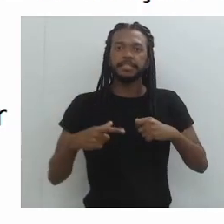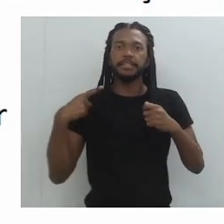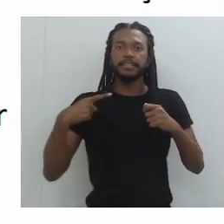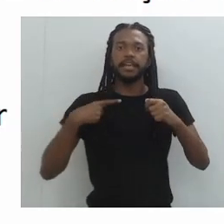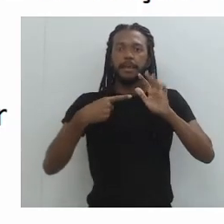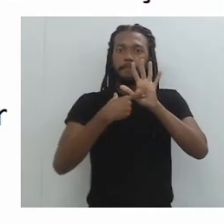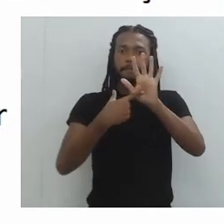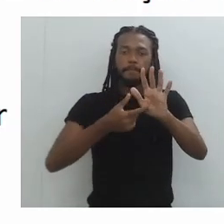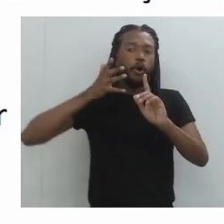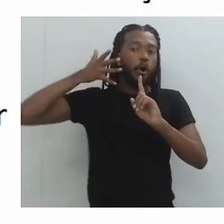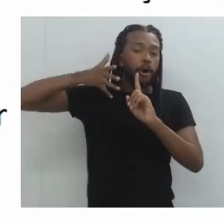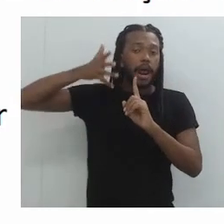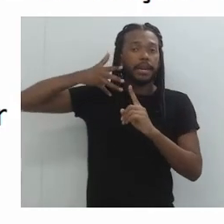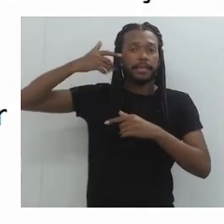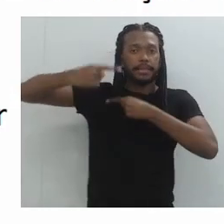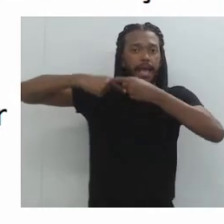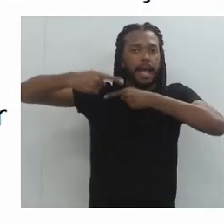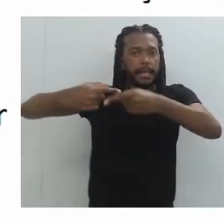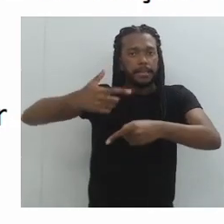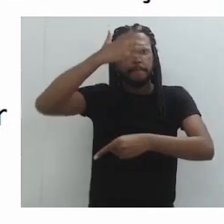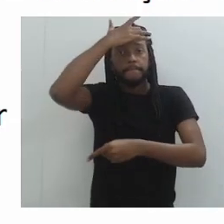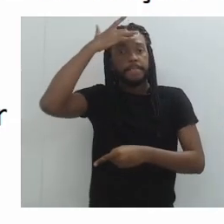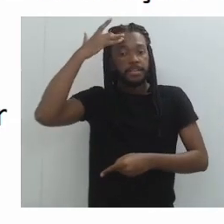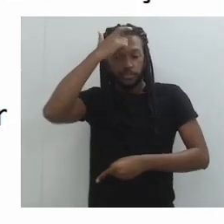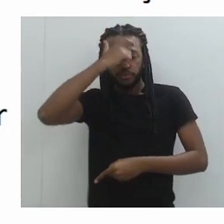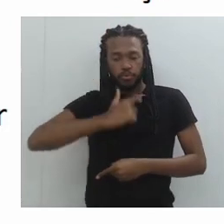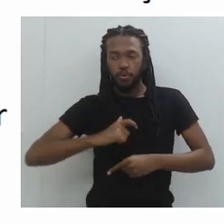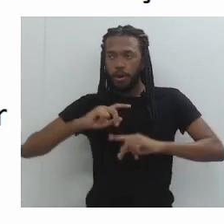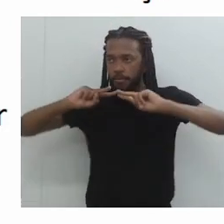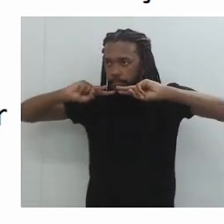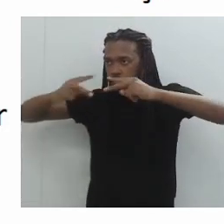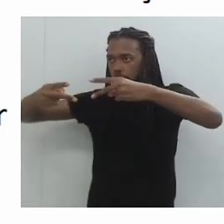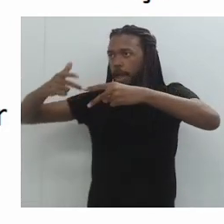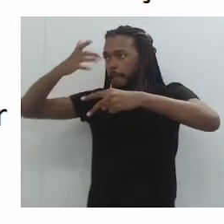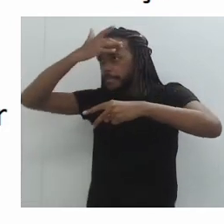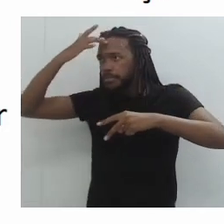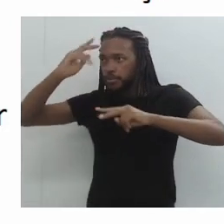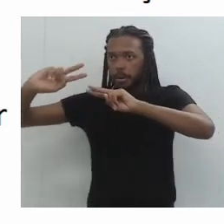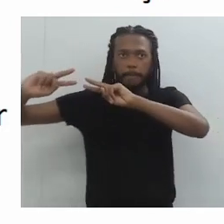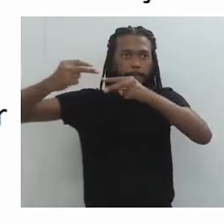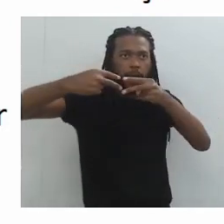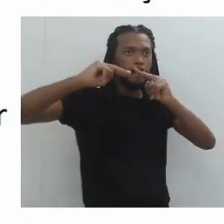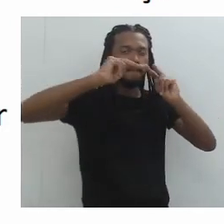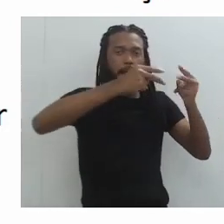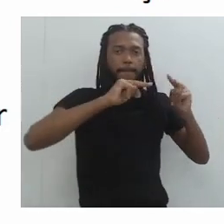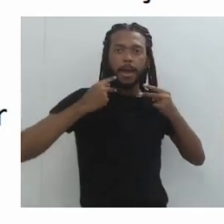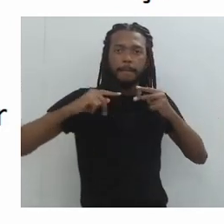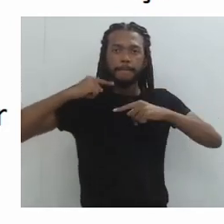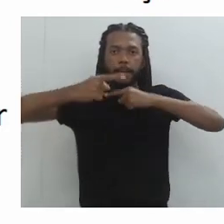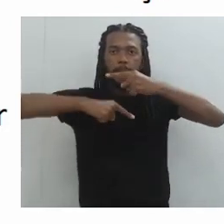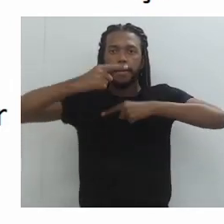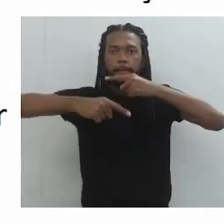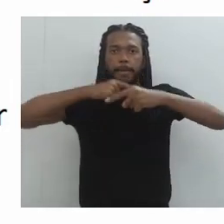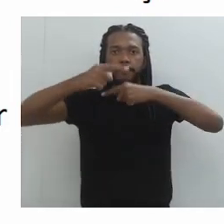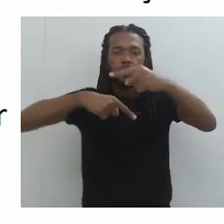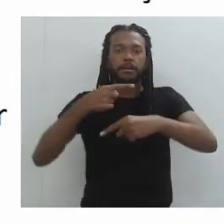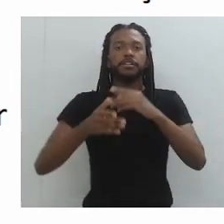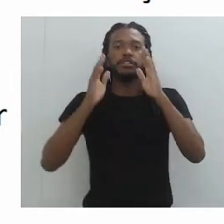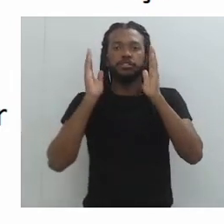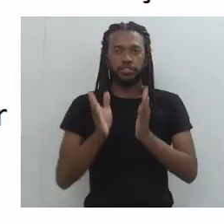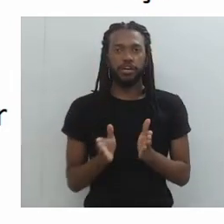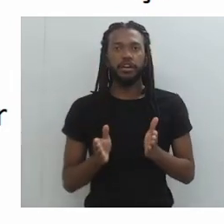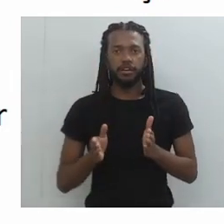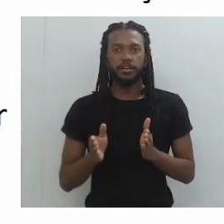da oralidade, de pessoa para pessoa, ou seja, de geração em geração. Eles